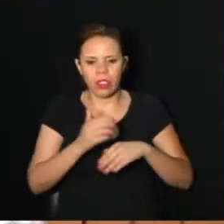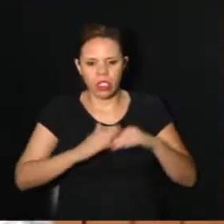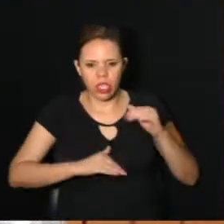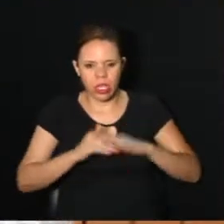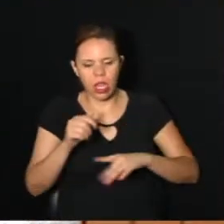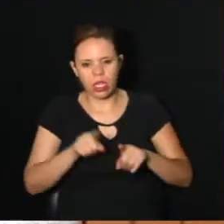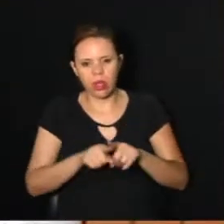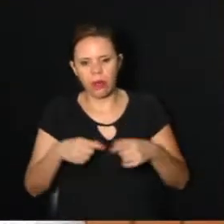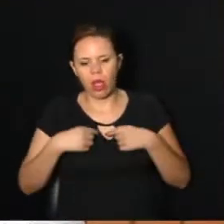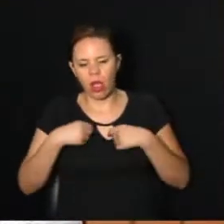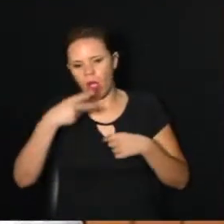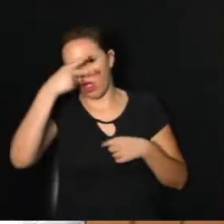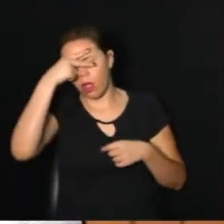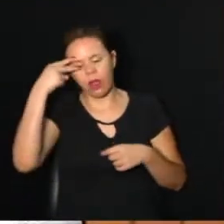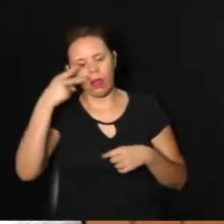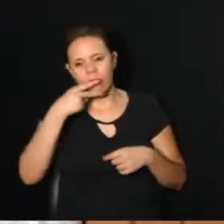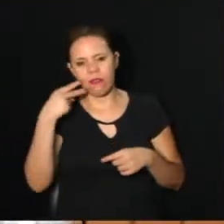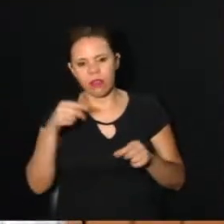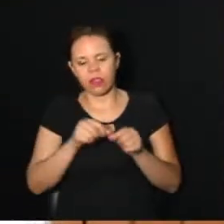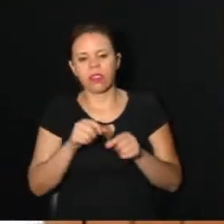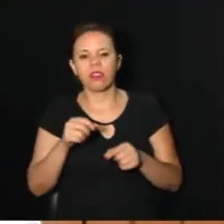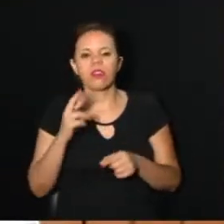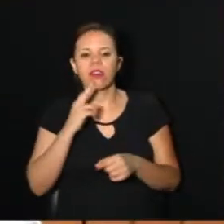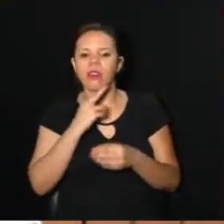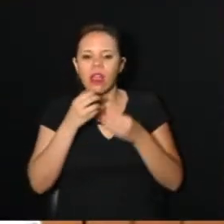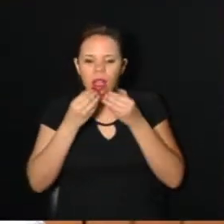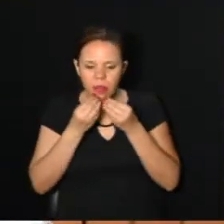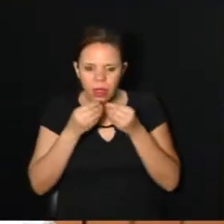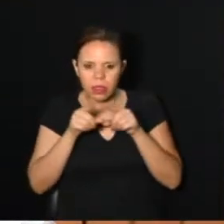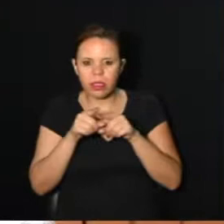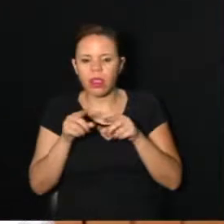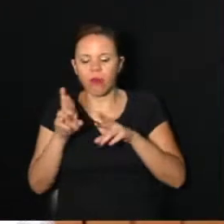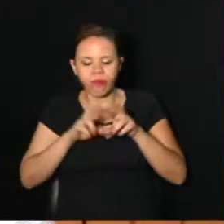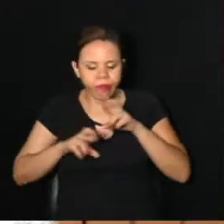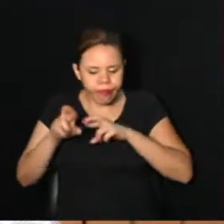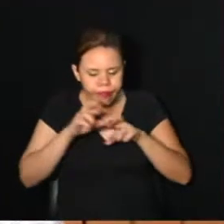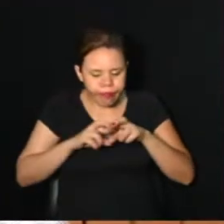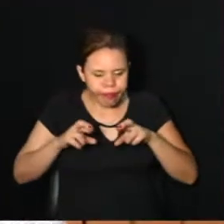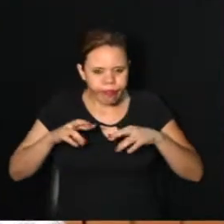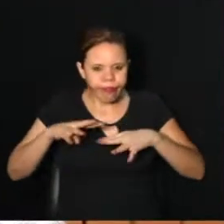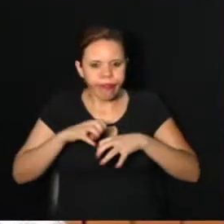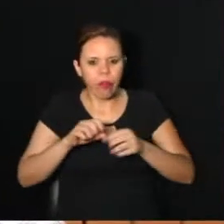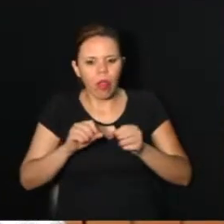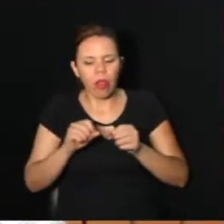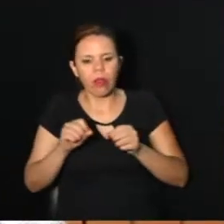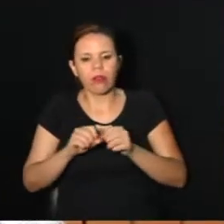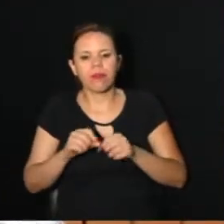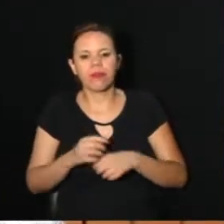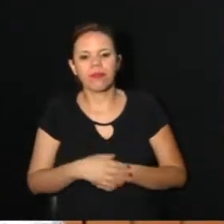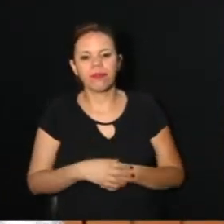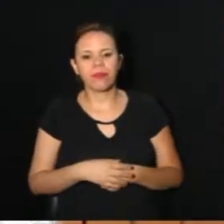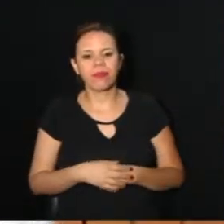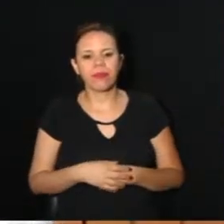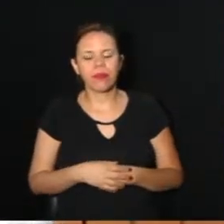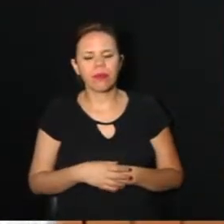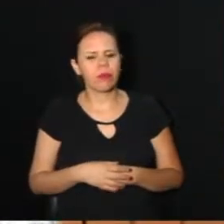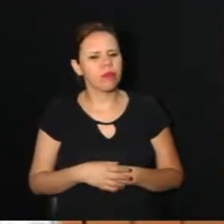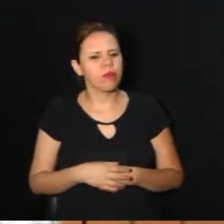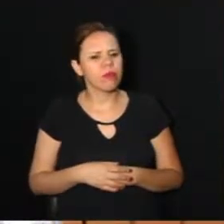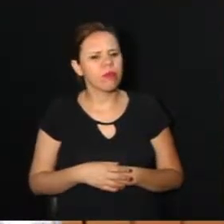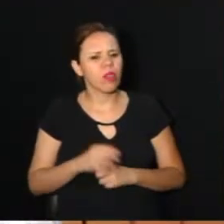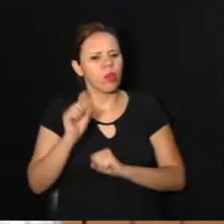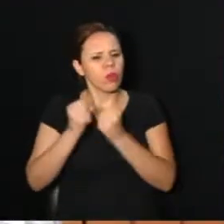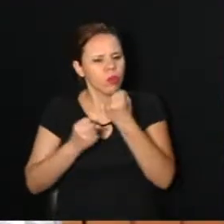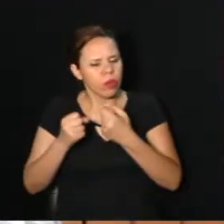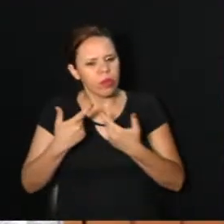íntimas, lanchonetes, laboratórios, manutenção, reparação de paulos industriais,